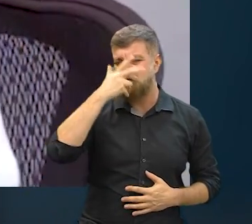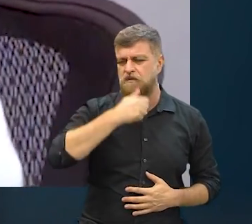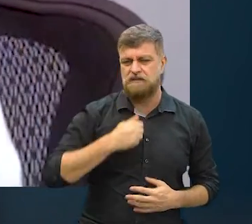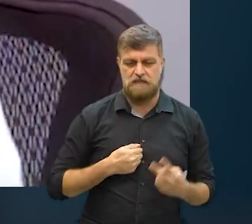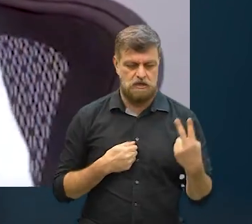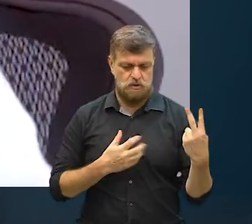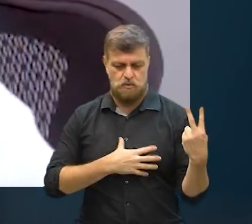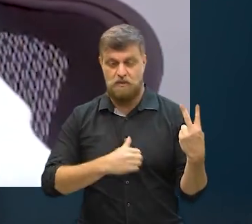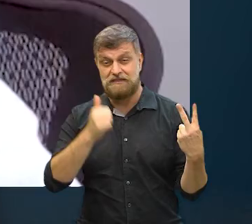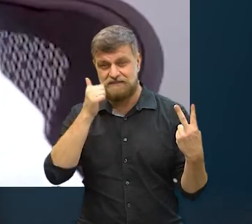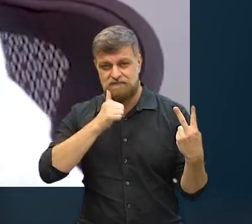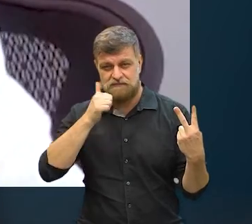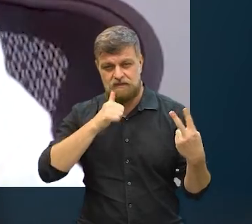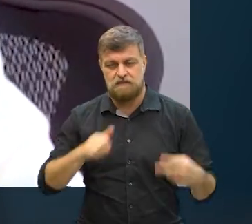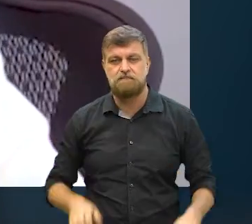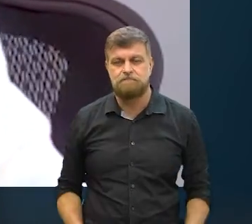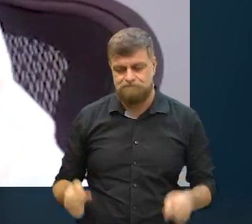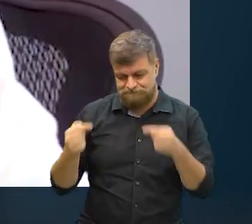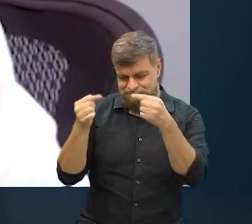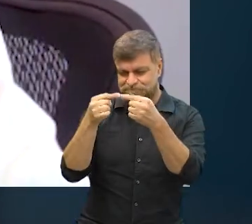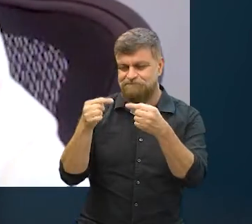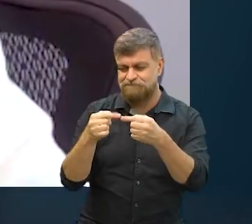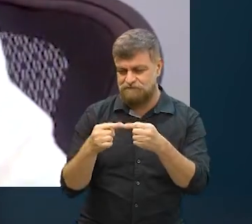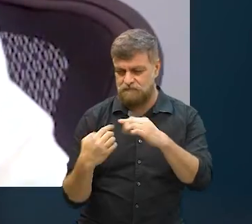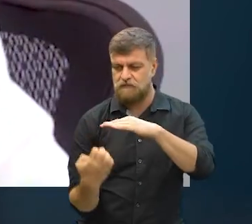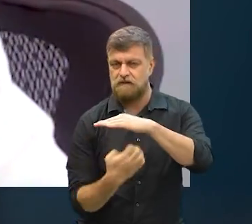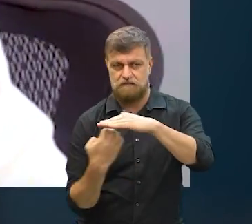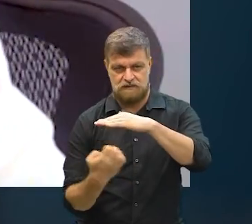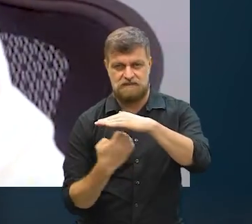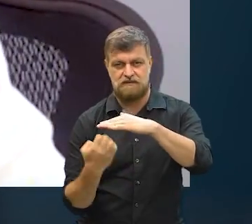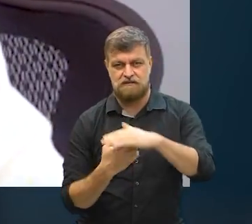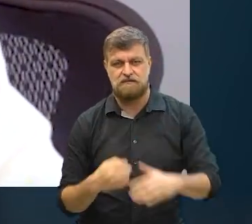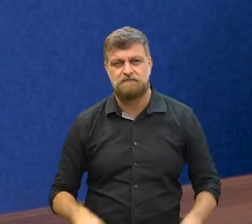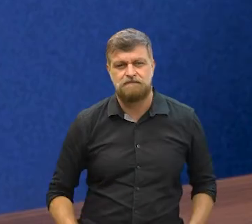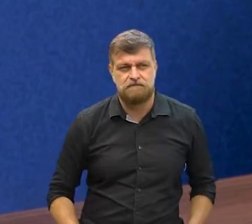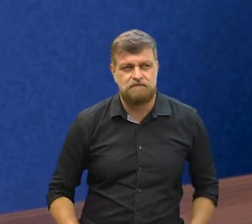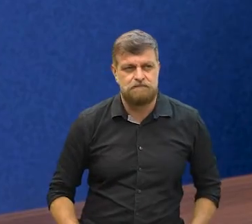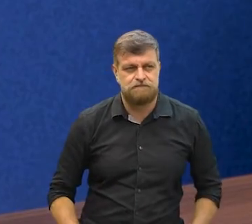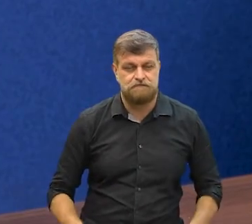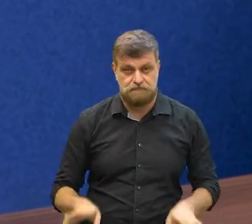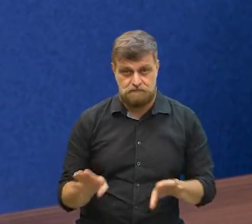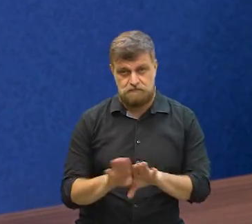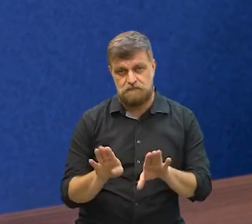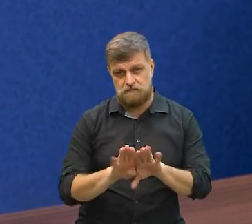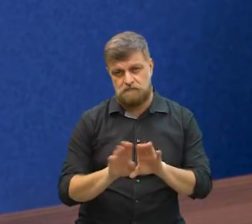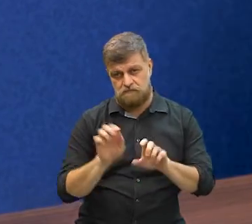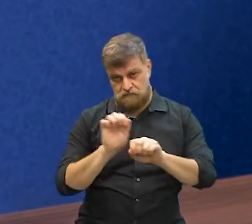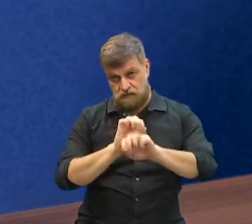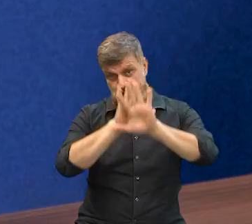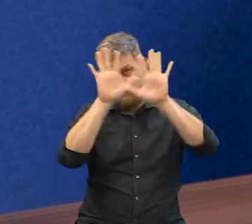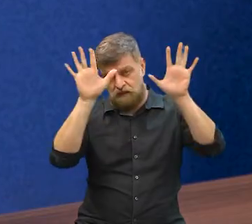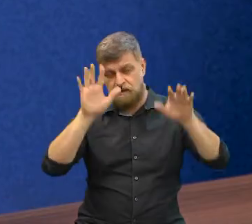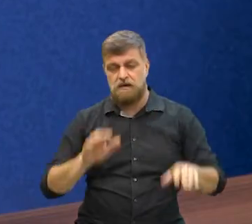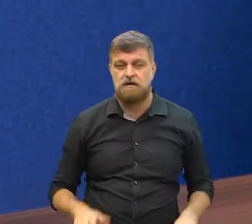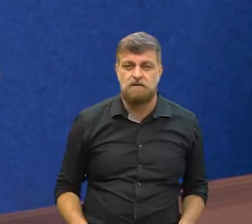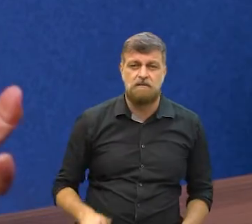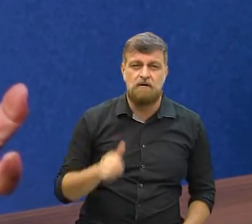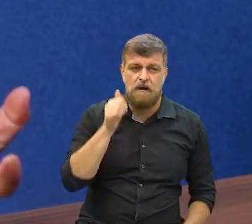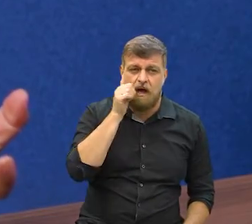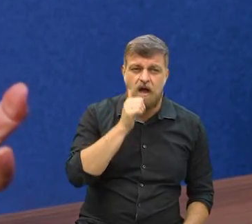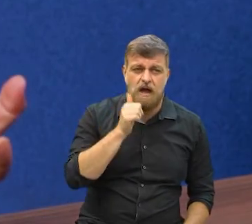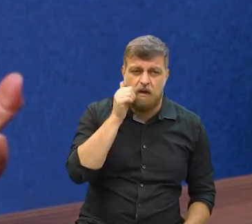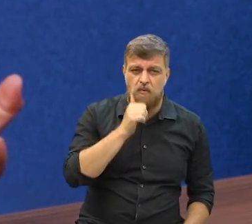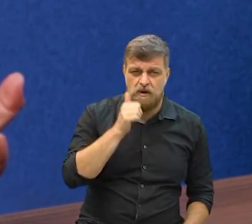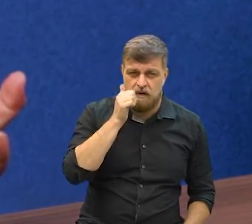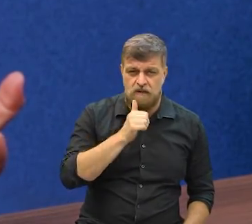bonita, mãe de 2 meninas, então tem tudo a ver com a The Clinic. Outro ponto também, claro, a mulher